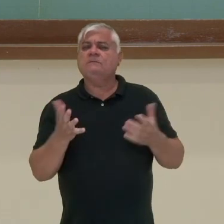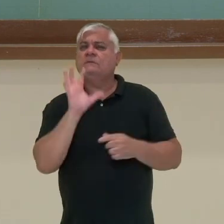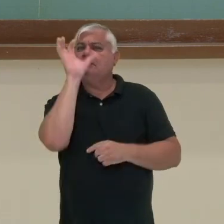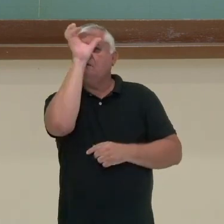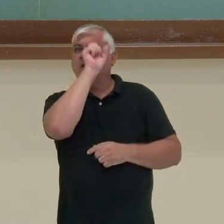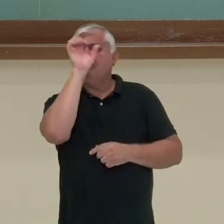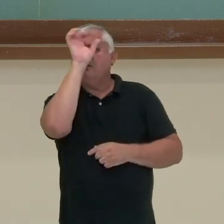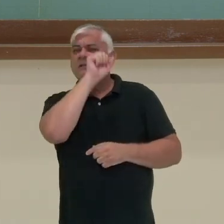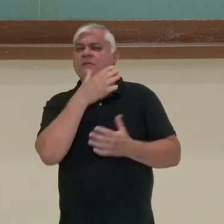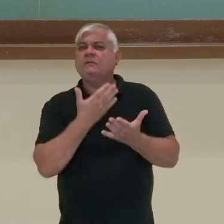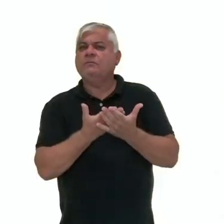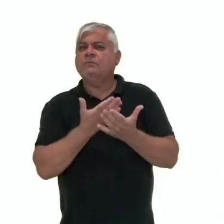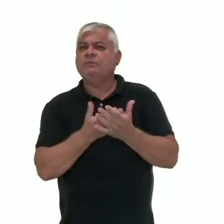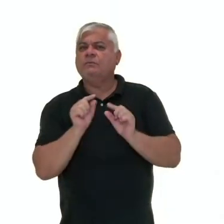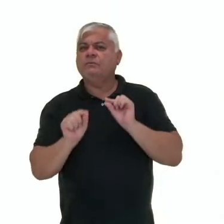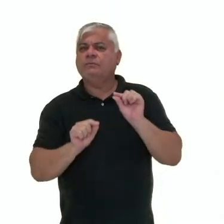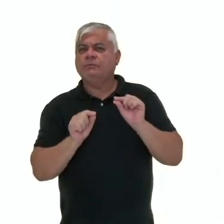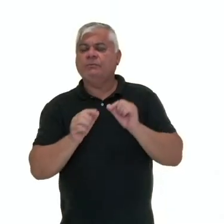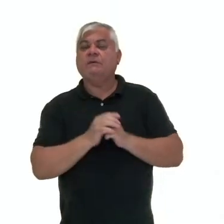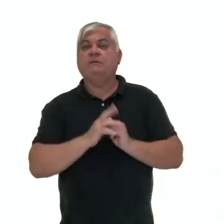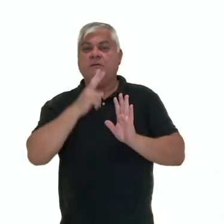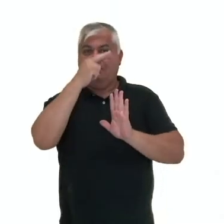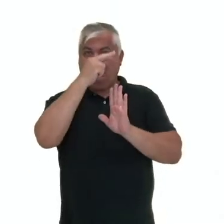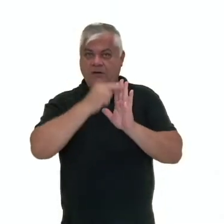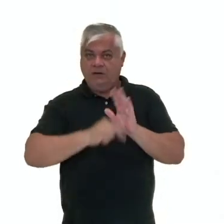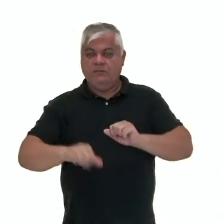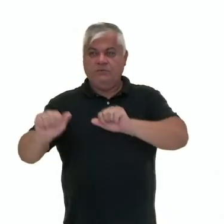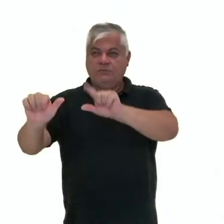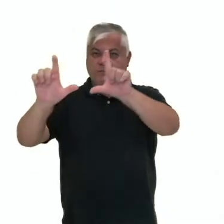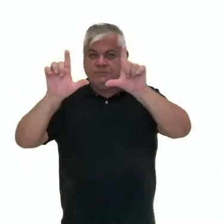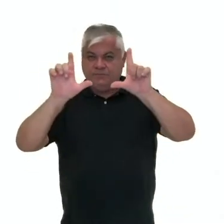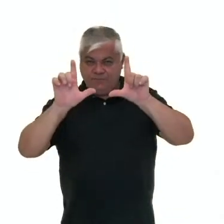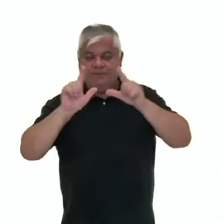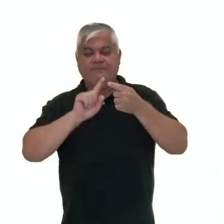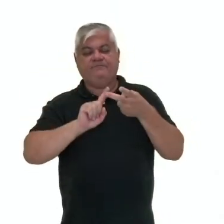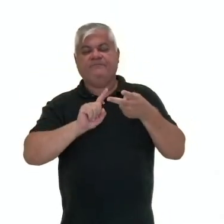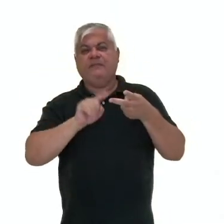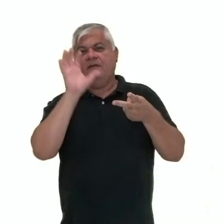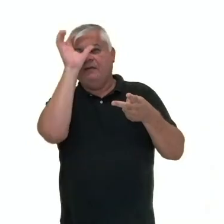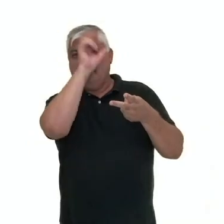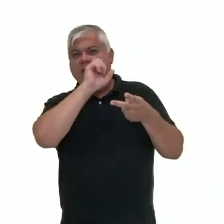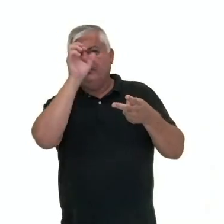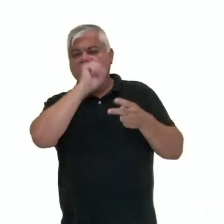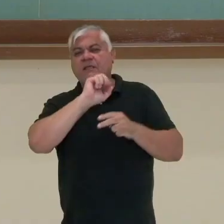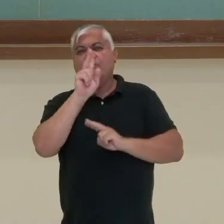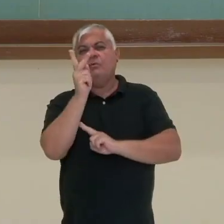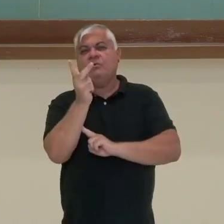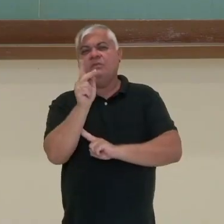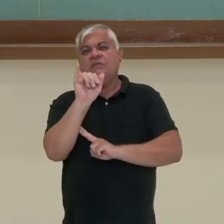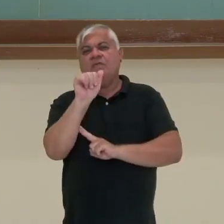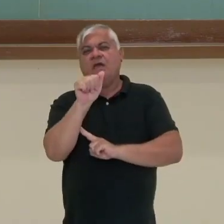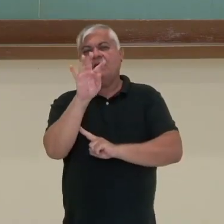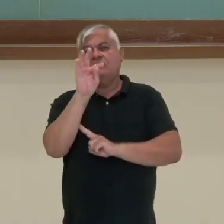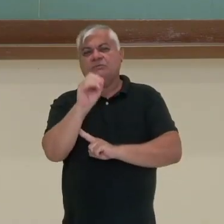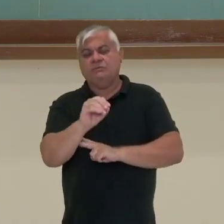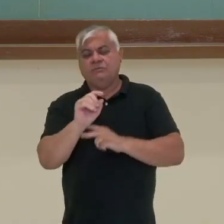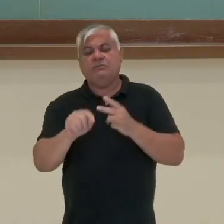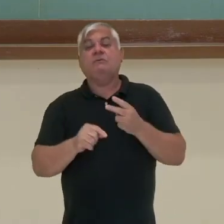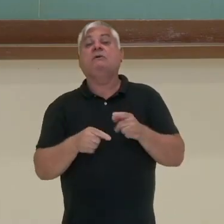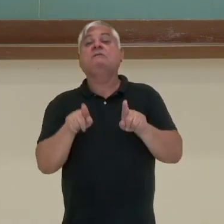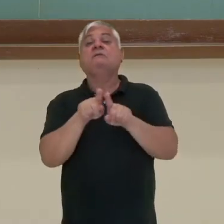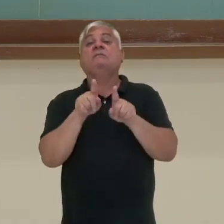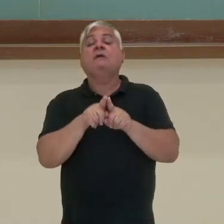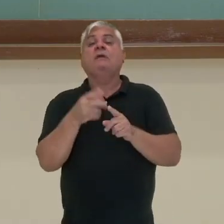fizemos durante a nossa aula, né? Fizemos a leitura de um cartaz, aprendemos o que é hiato, né? Quando